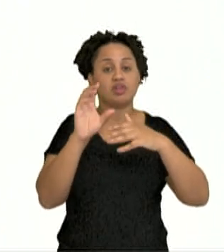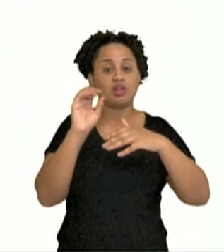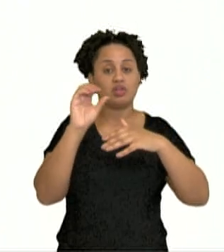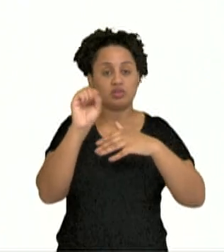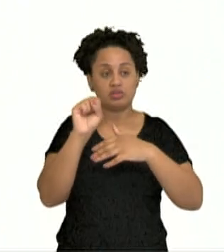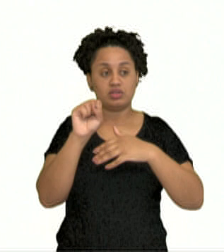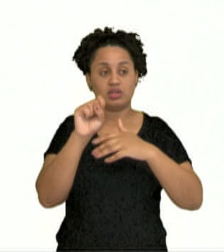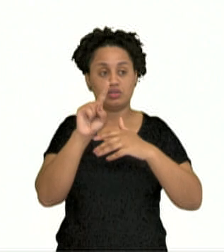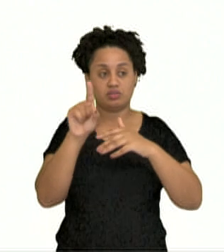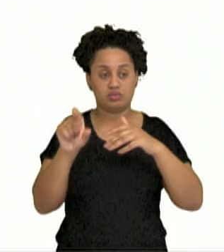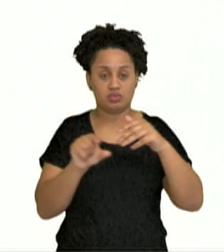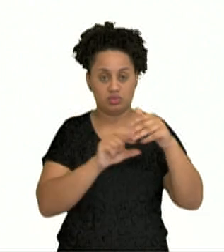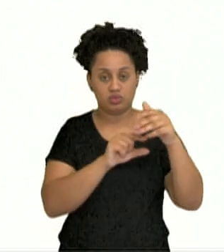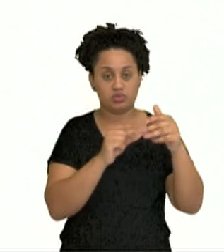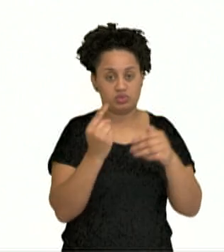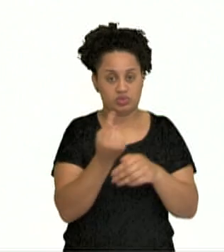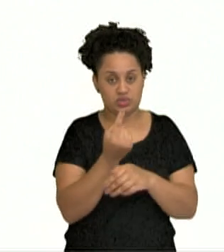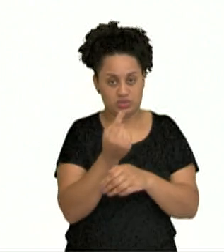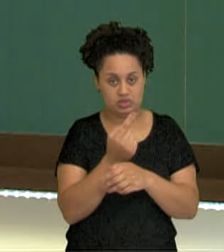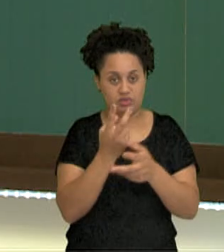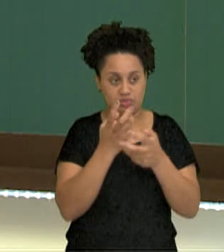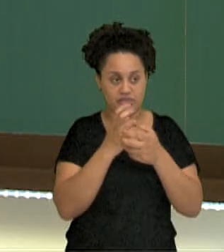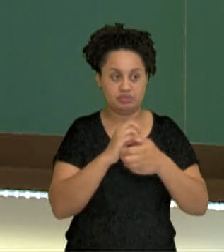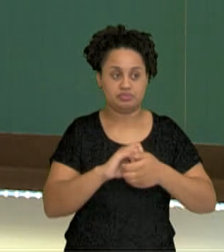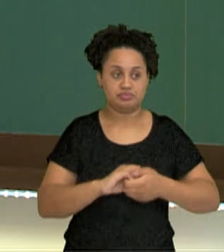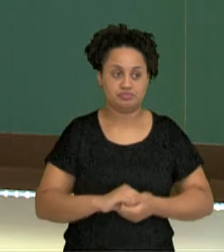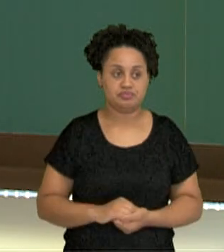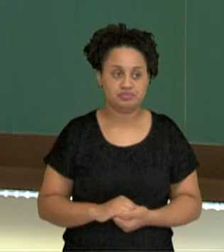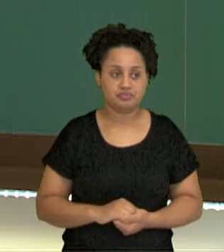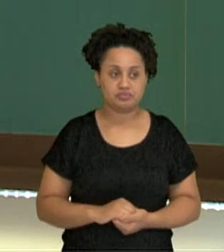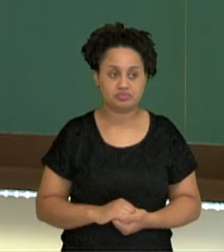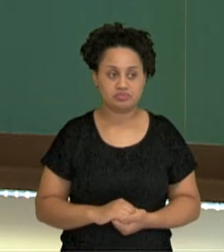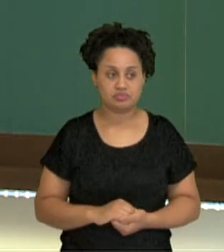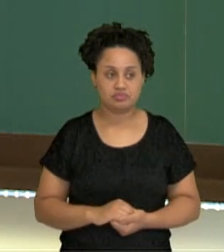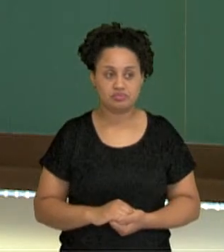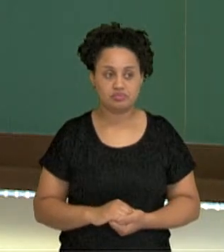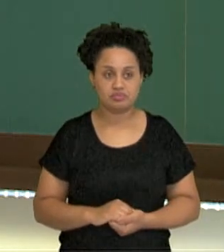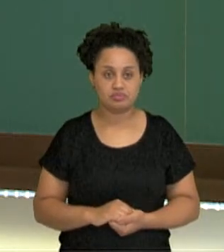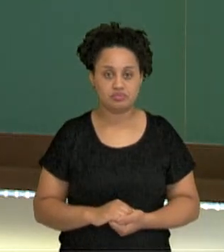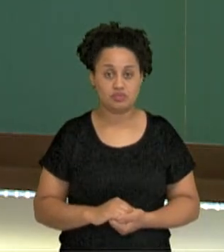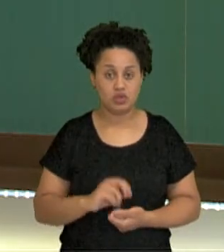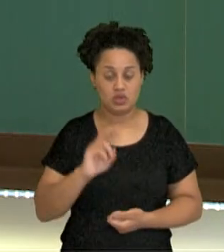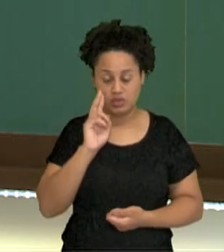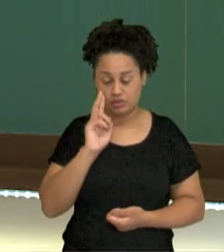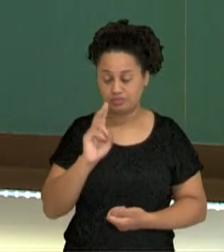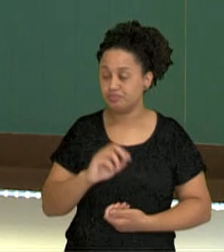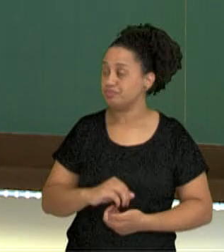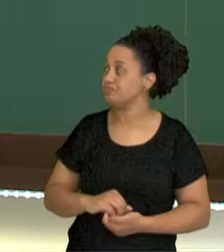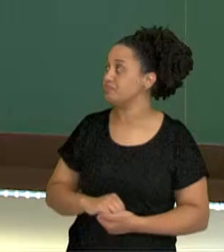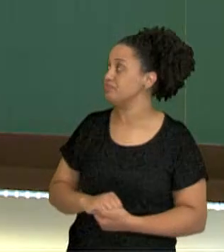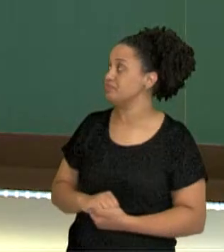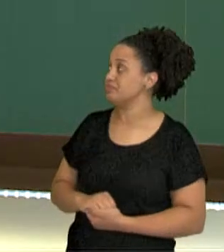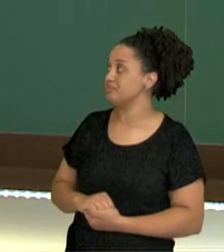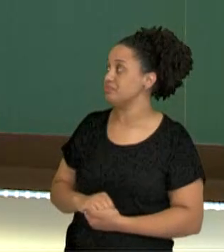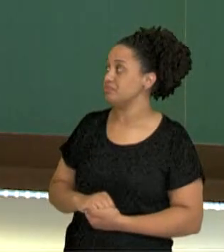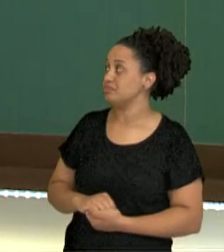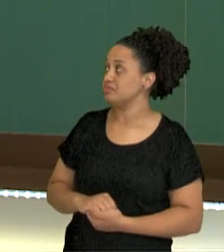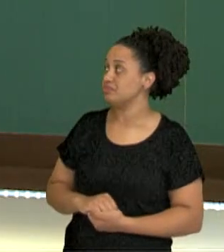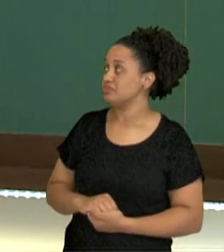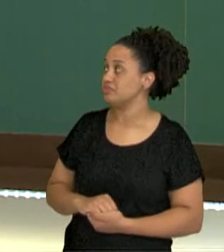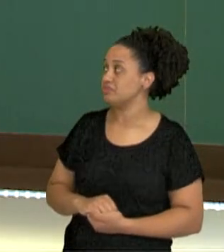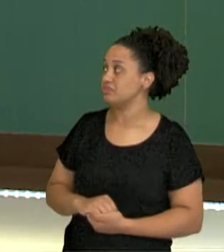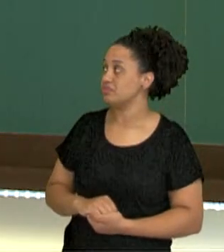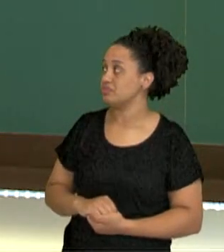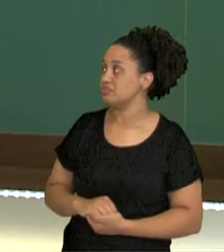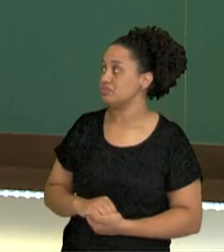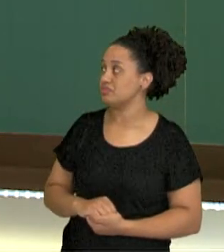cosseno, isolei o cosseno, tá? 1 continua 1. Esse 3/5 a gente eleva ao quadrado. Potência